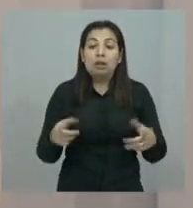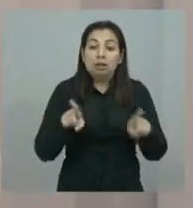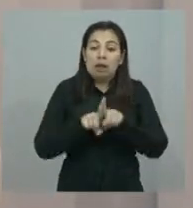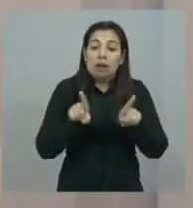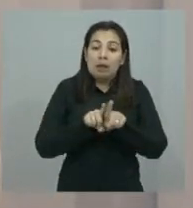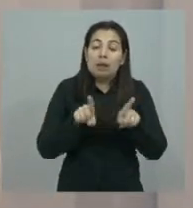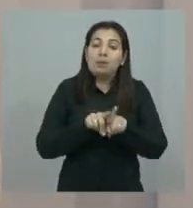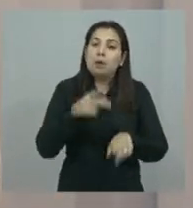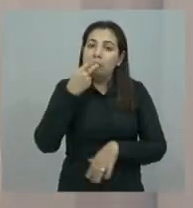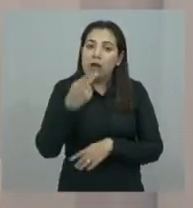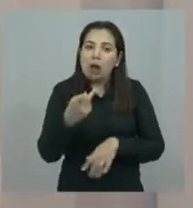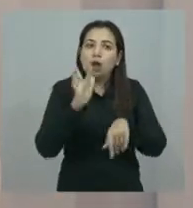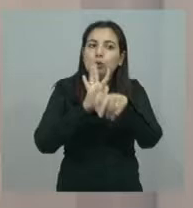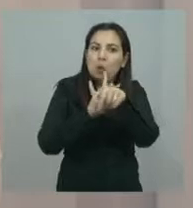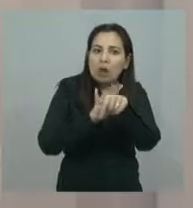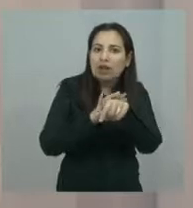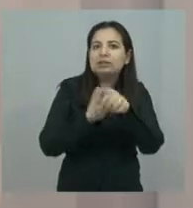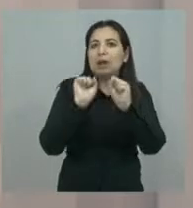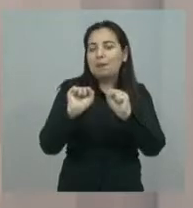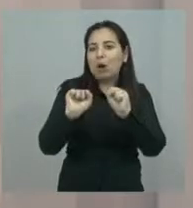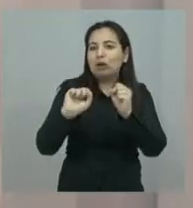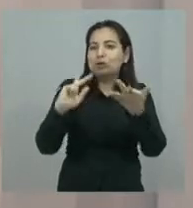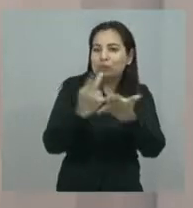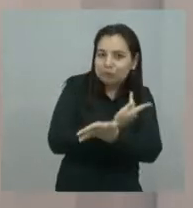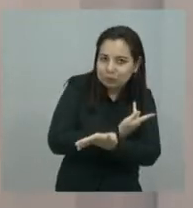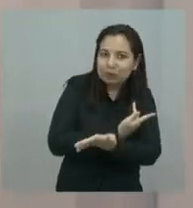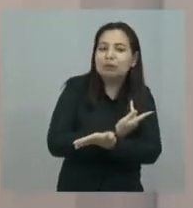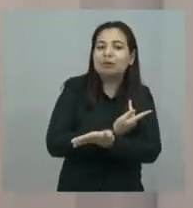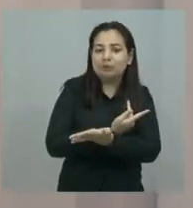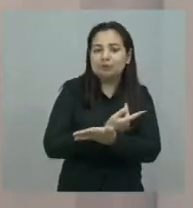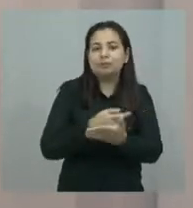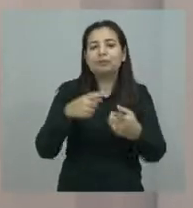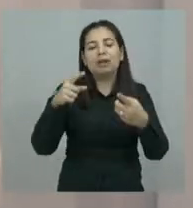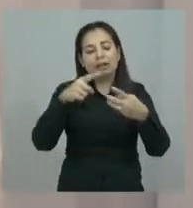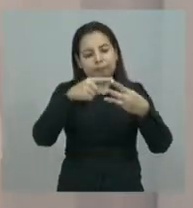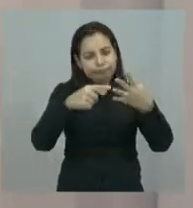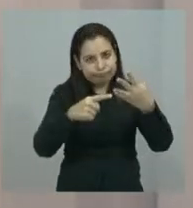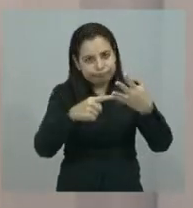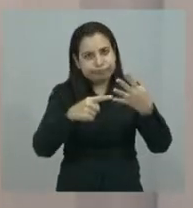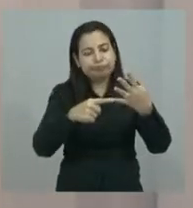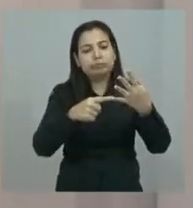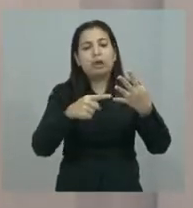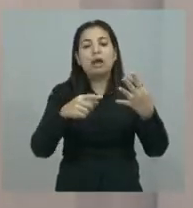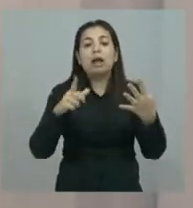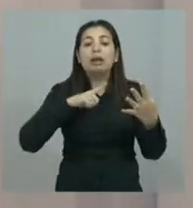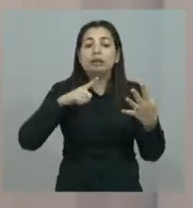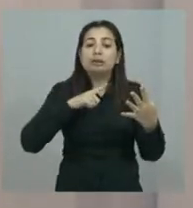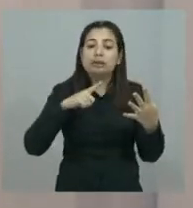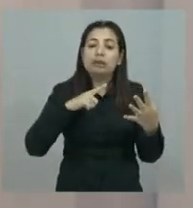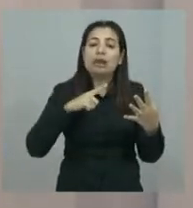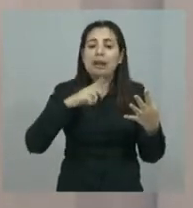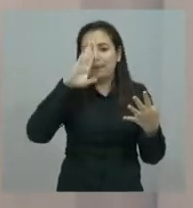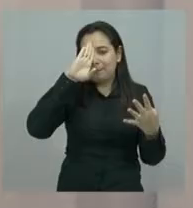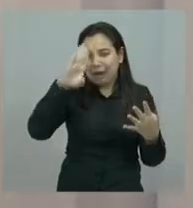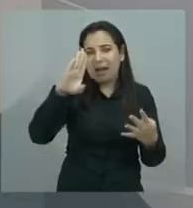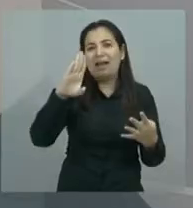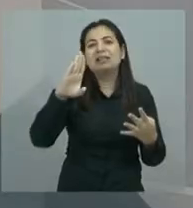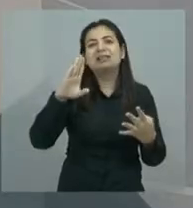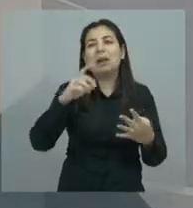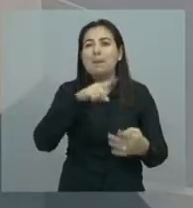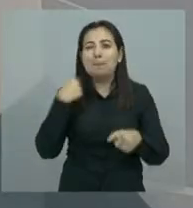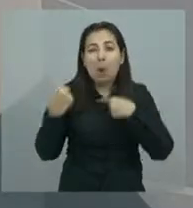das oportunistas, né? Que são várias doenças oportunistas. A toxoplasmose, tuberculose, mas que leva mais a óbito ainda é a